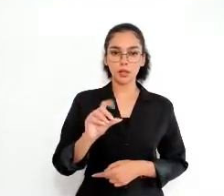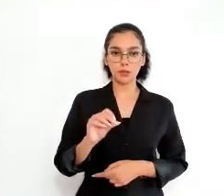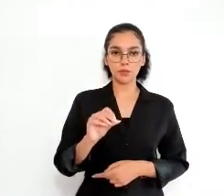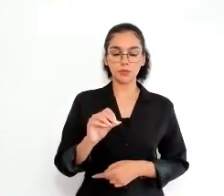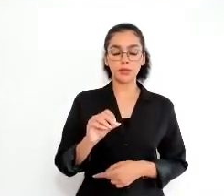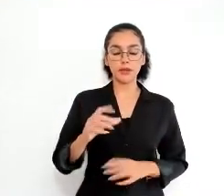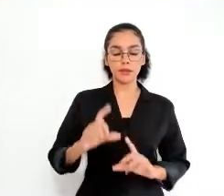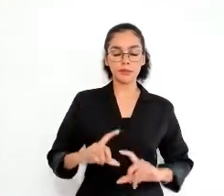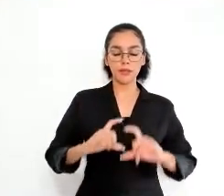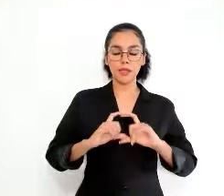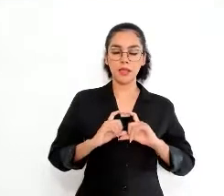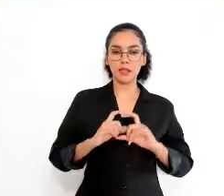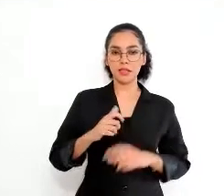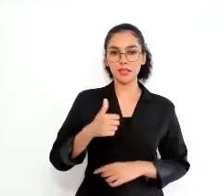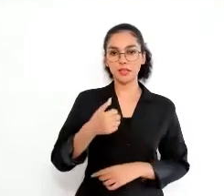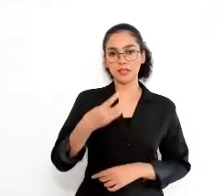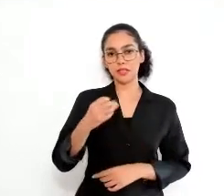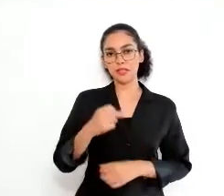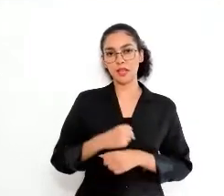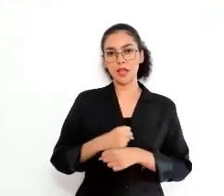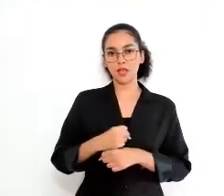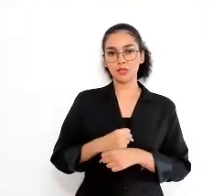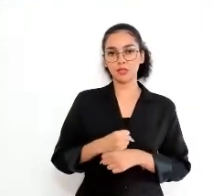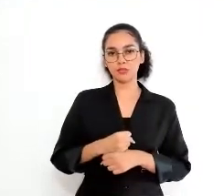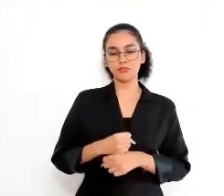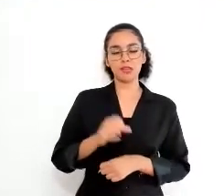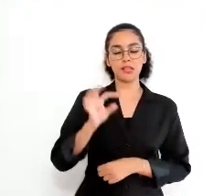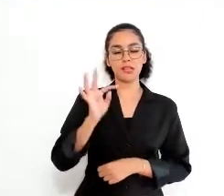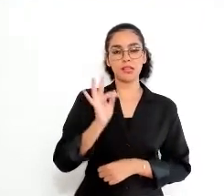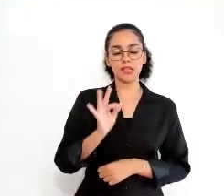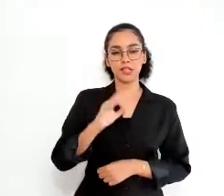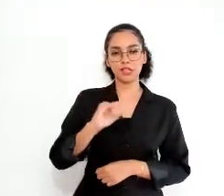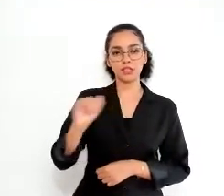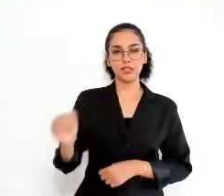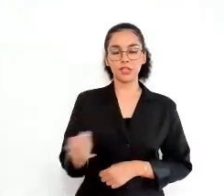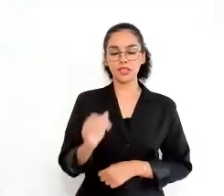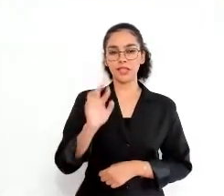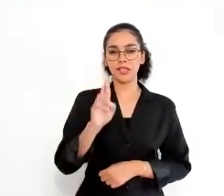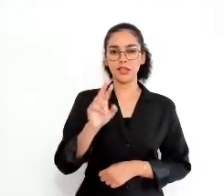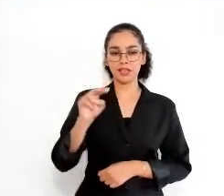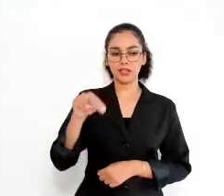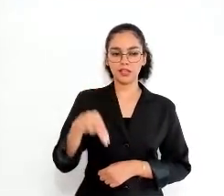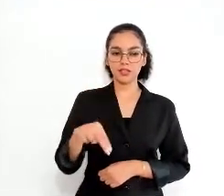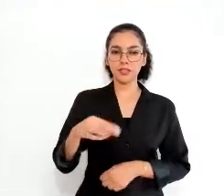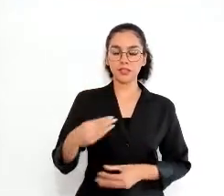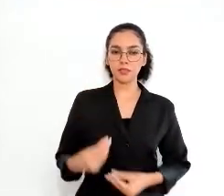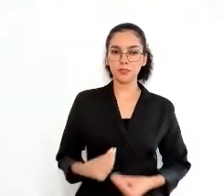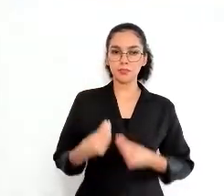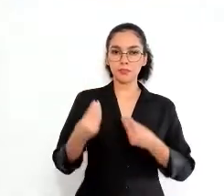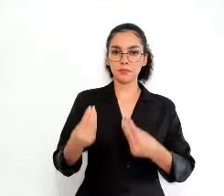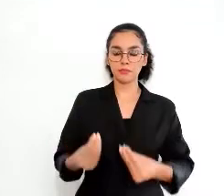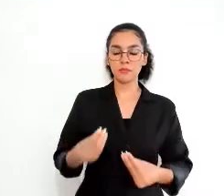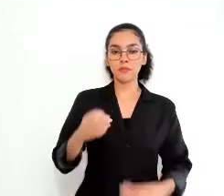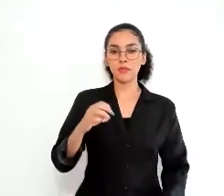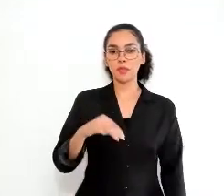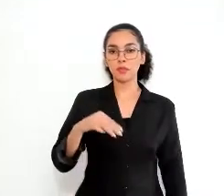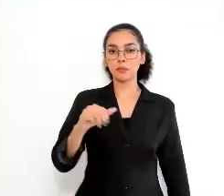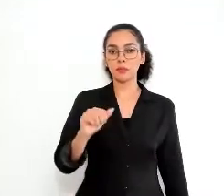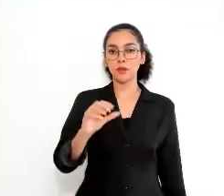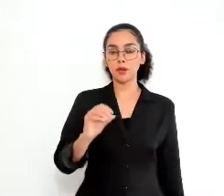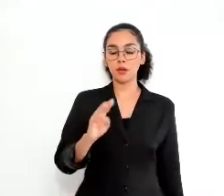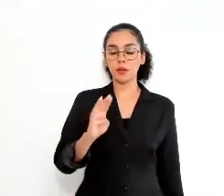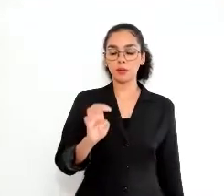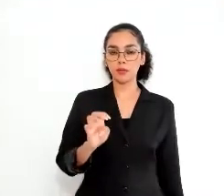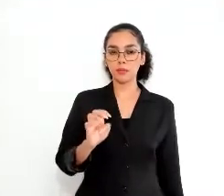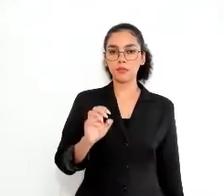de Justiça do Rio Grande do Norte. Será entregue a Maobi Henrique do Nascimento Licurgo